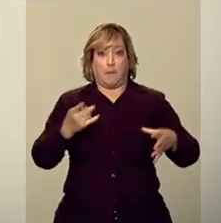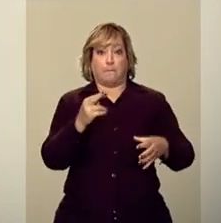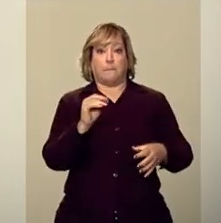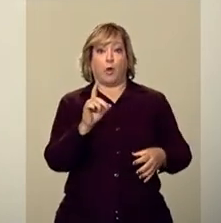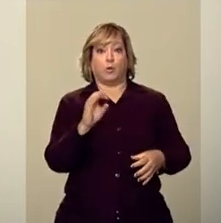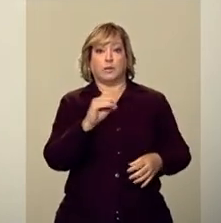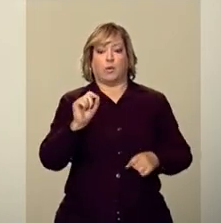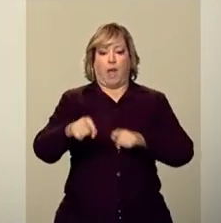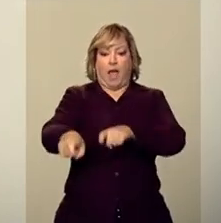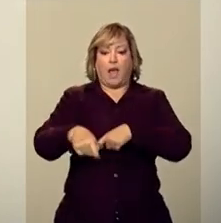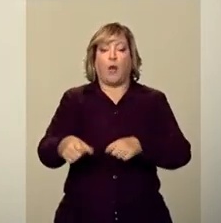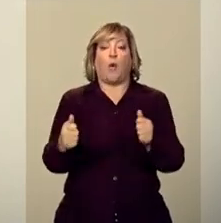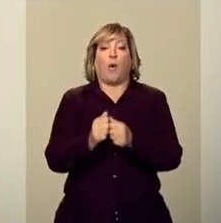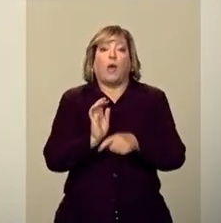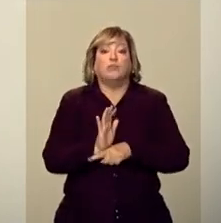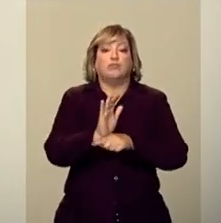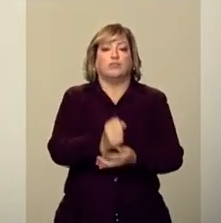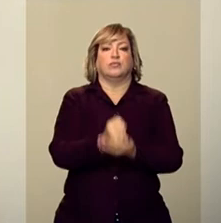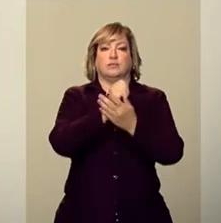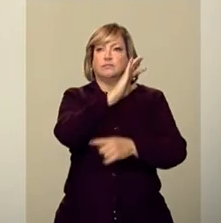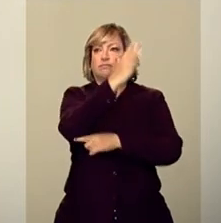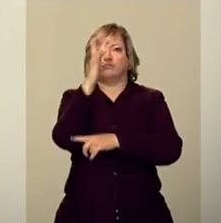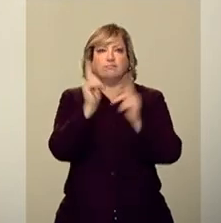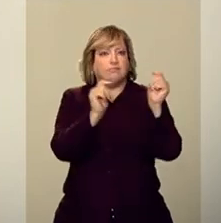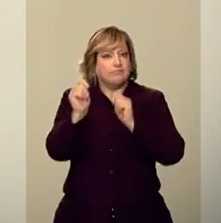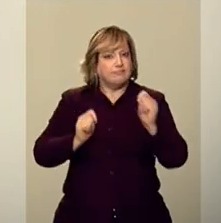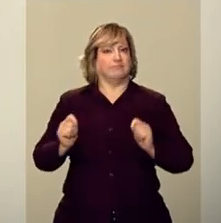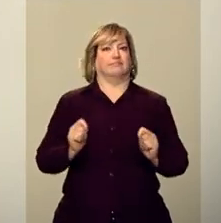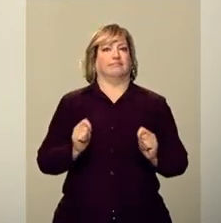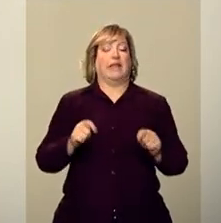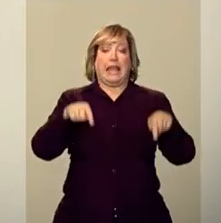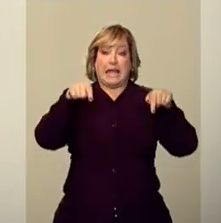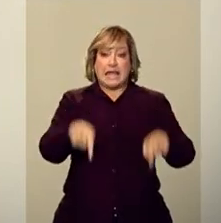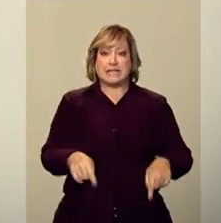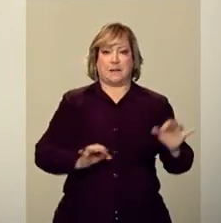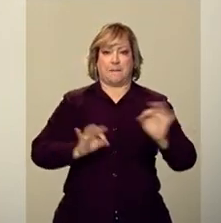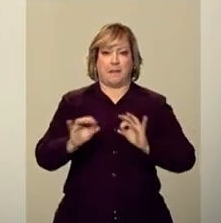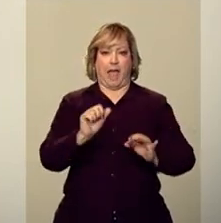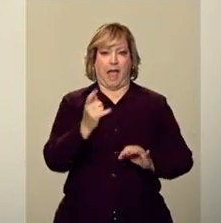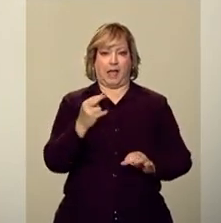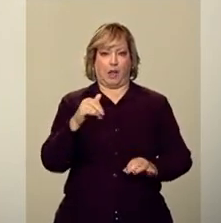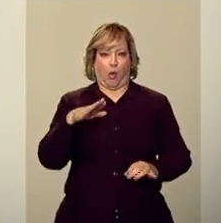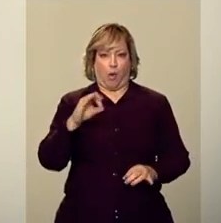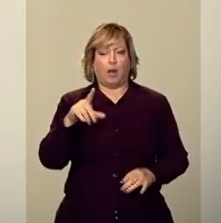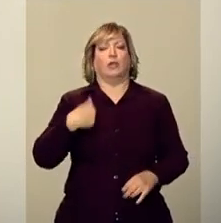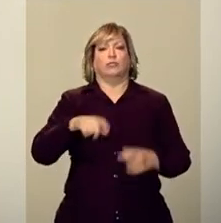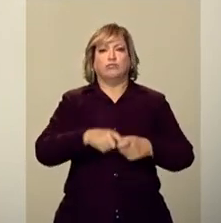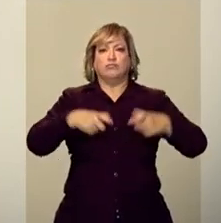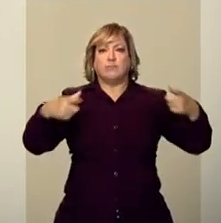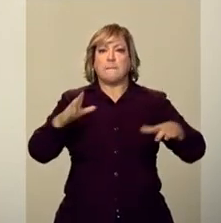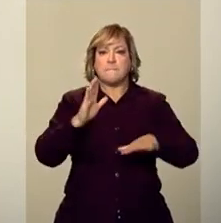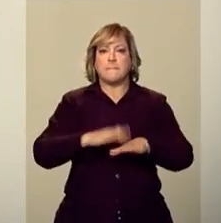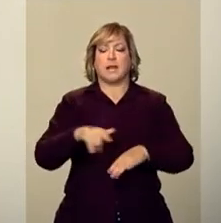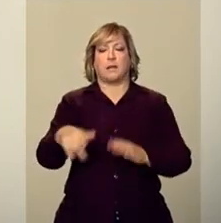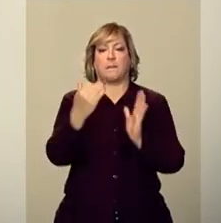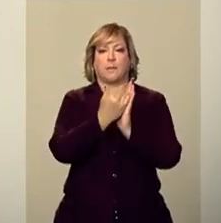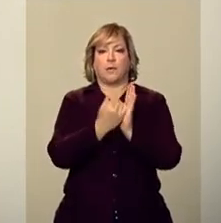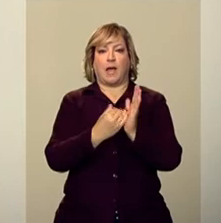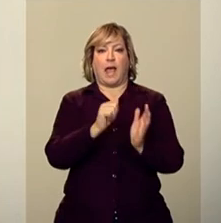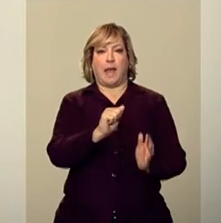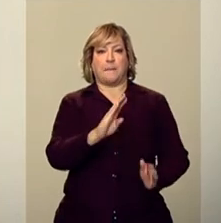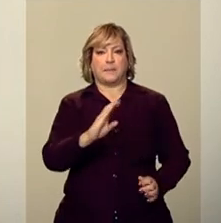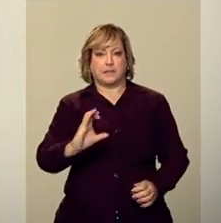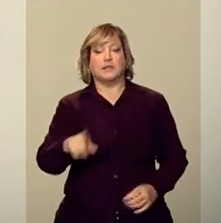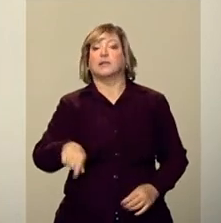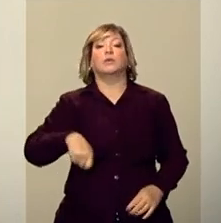produção agrícola com a proteção do meio ambiente e neste plano agrícola Luciano nós ampliamos ainda mais o programa ABC